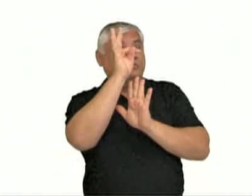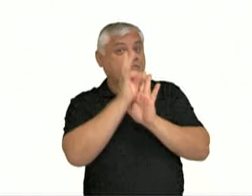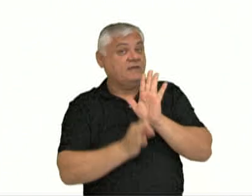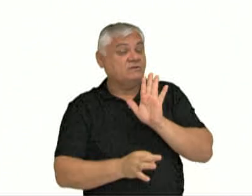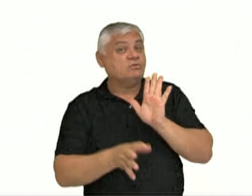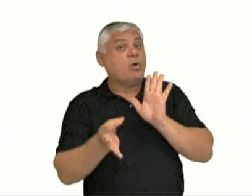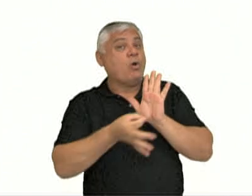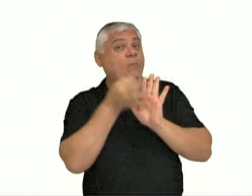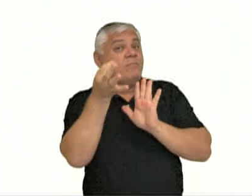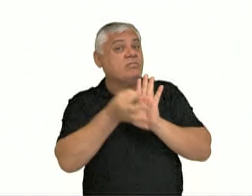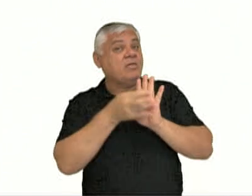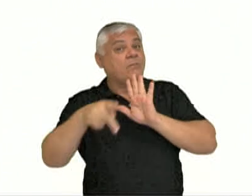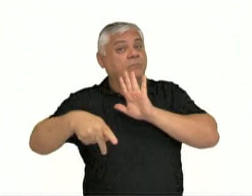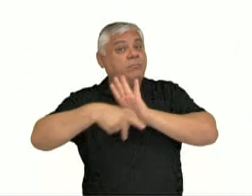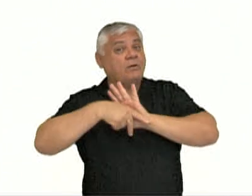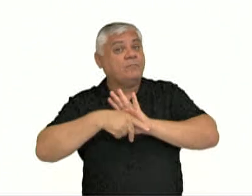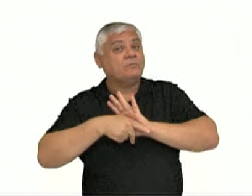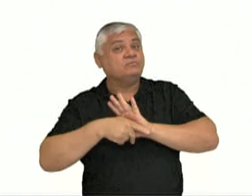opinião do jornal.